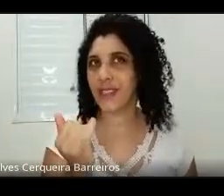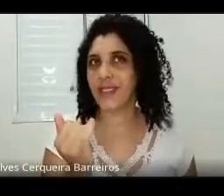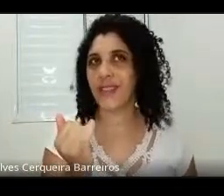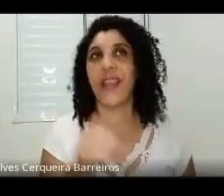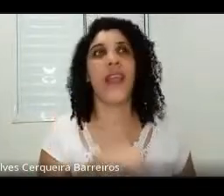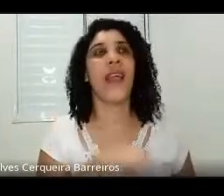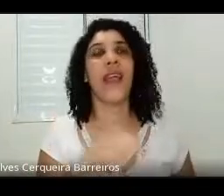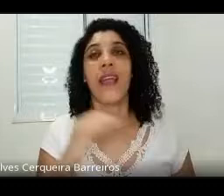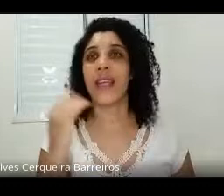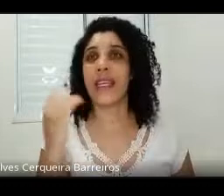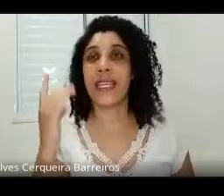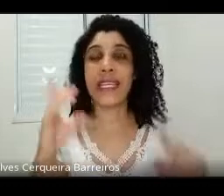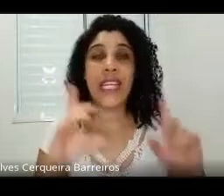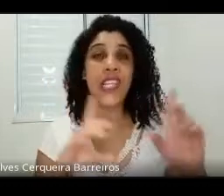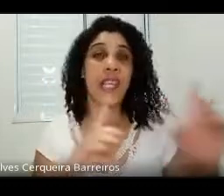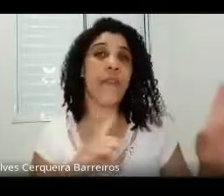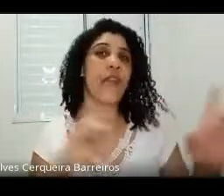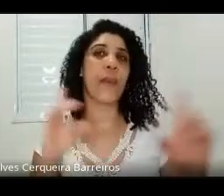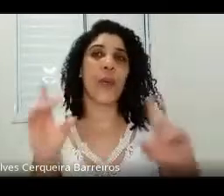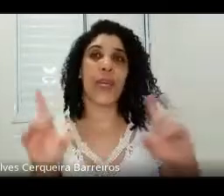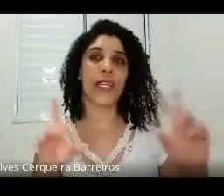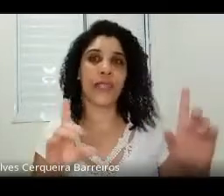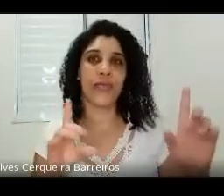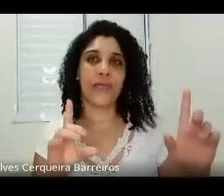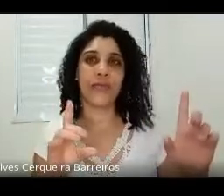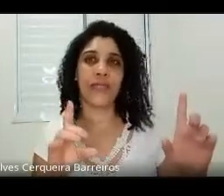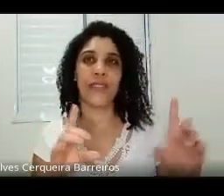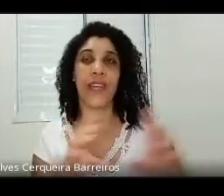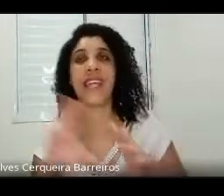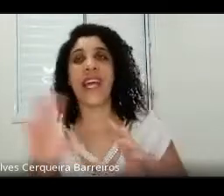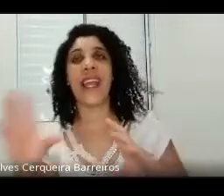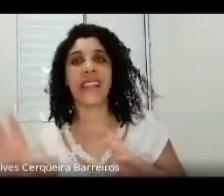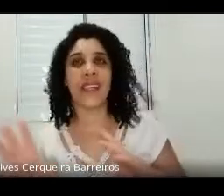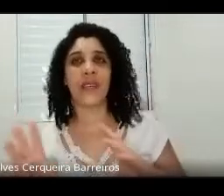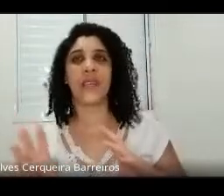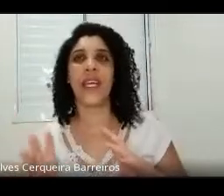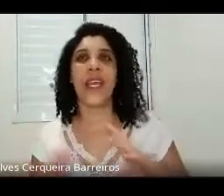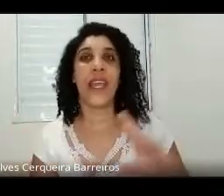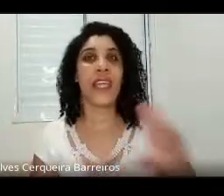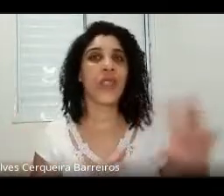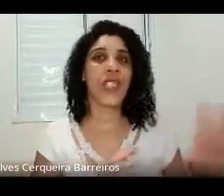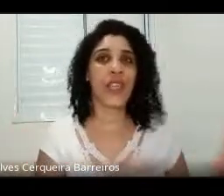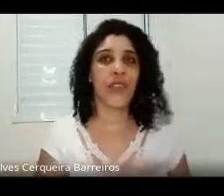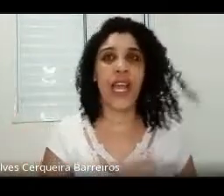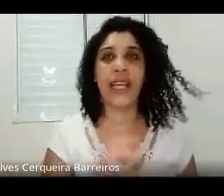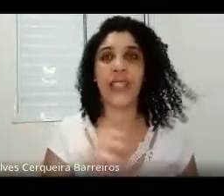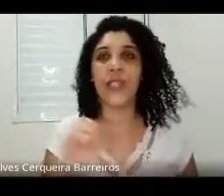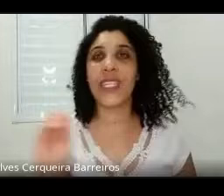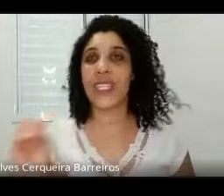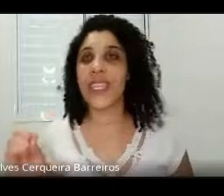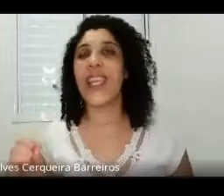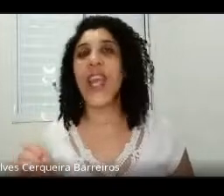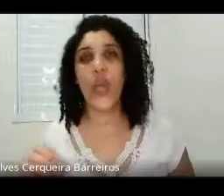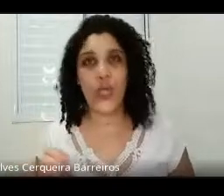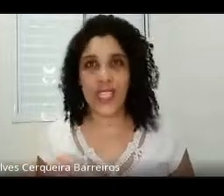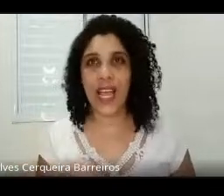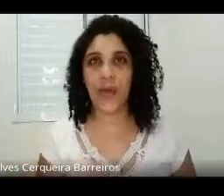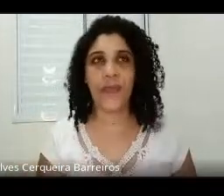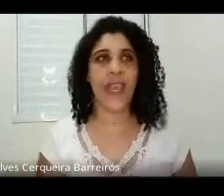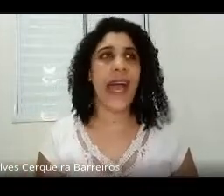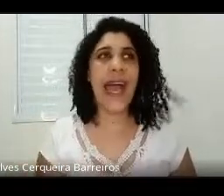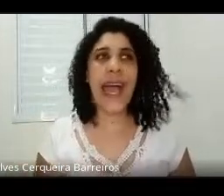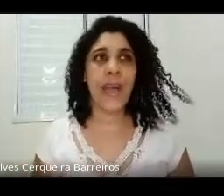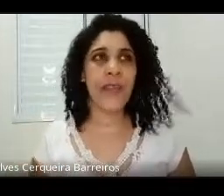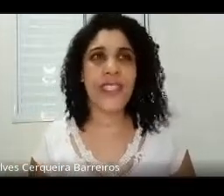assim? E a gente sempre fica procurando fazer a relação entre o significado e o